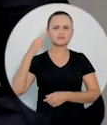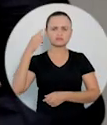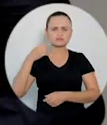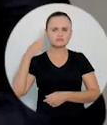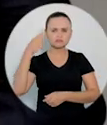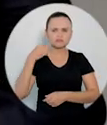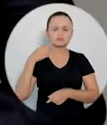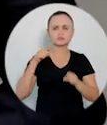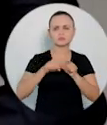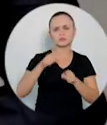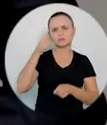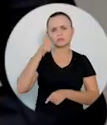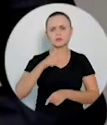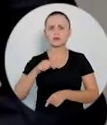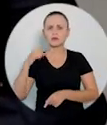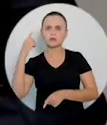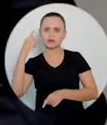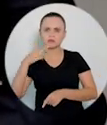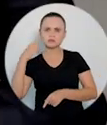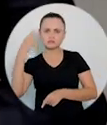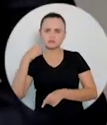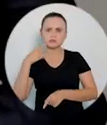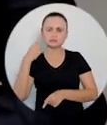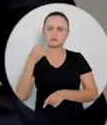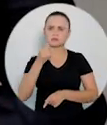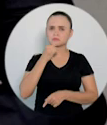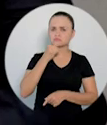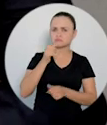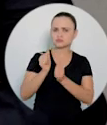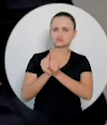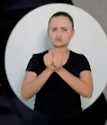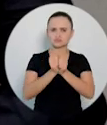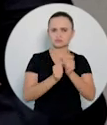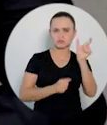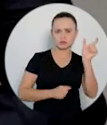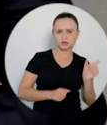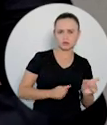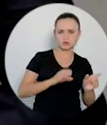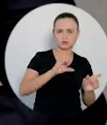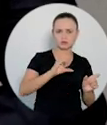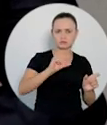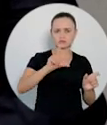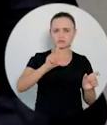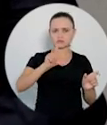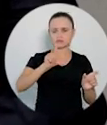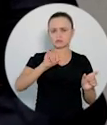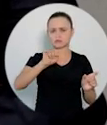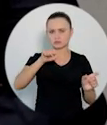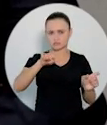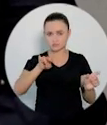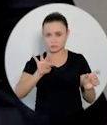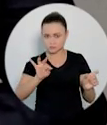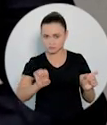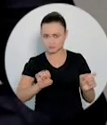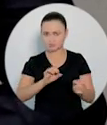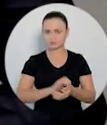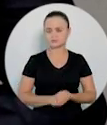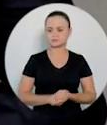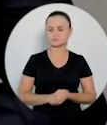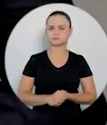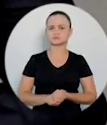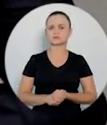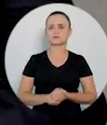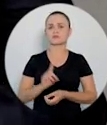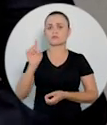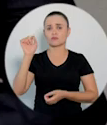costumeira confusão do advogado, da advogada com o seu cliente. O advogado